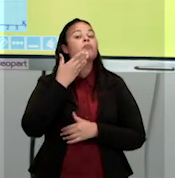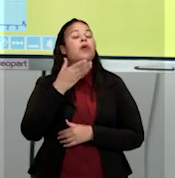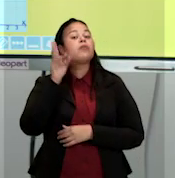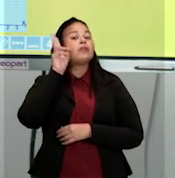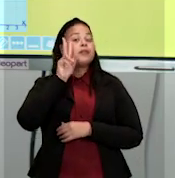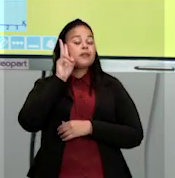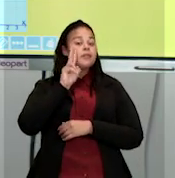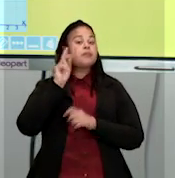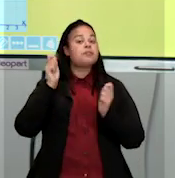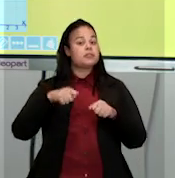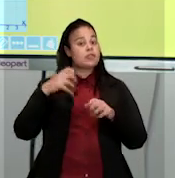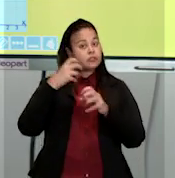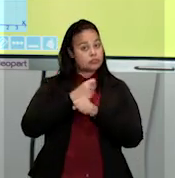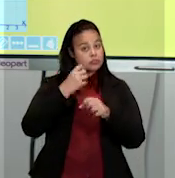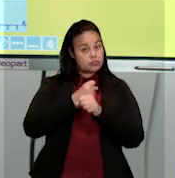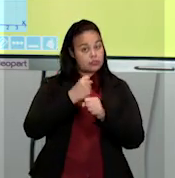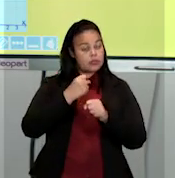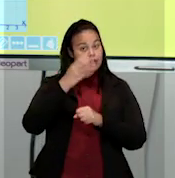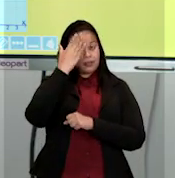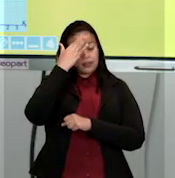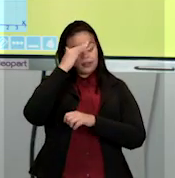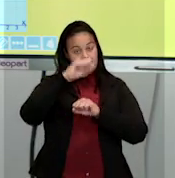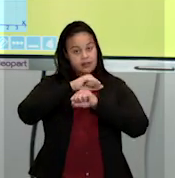que só fazer um cálculo aqui para você entender.